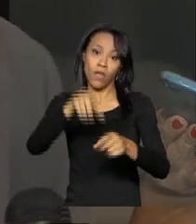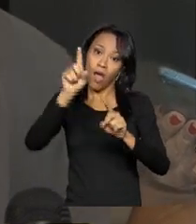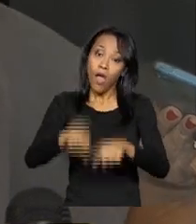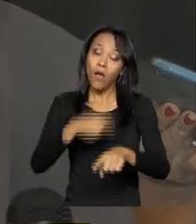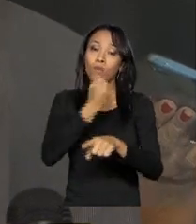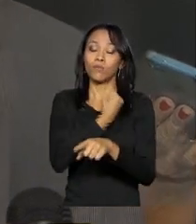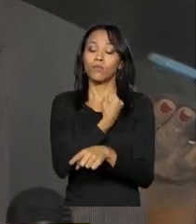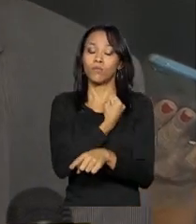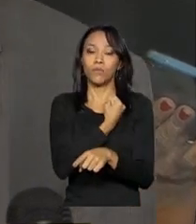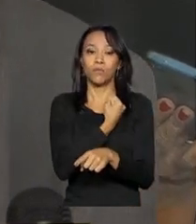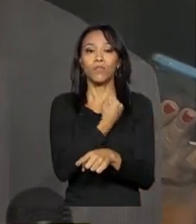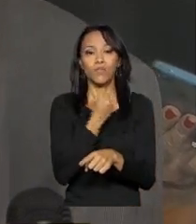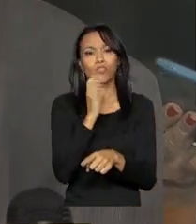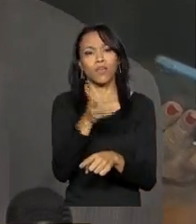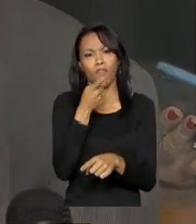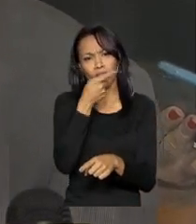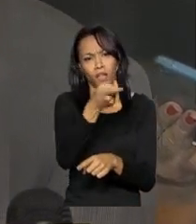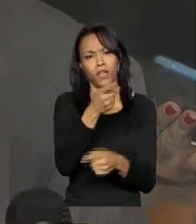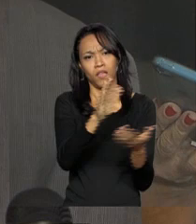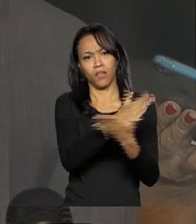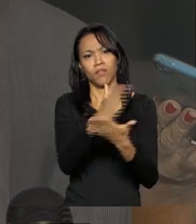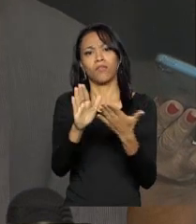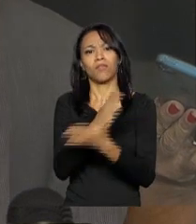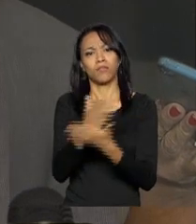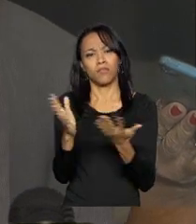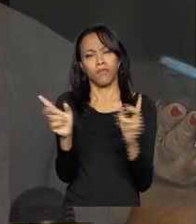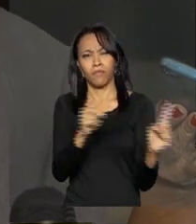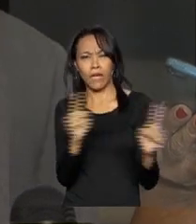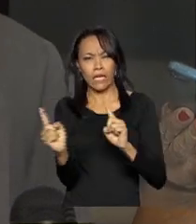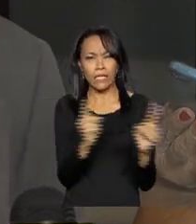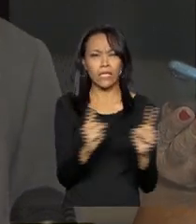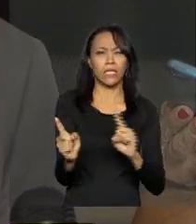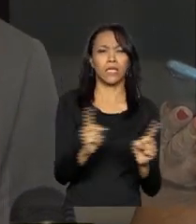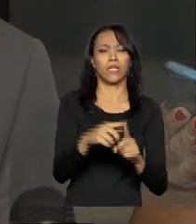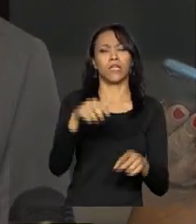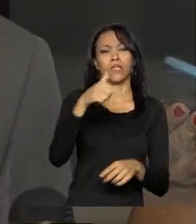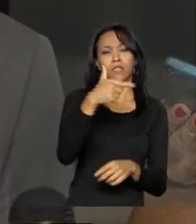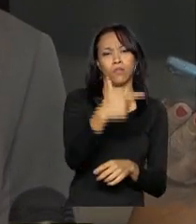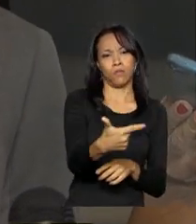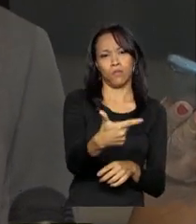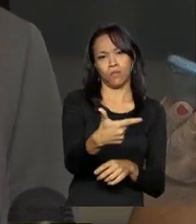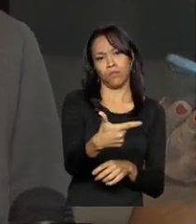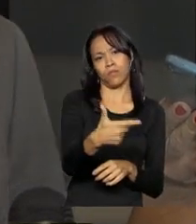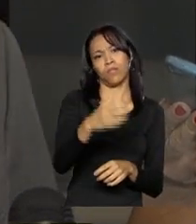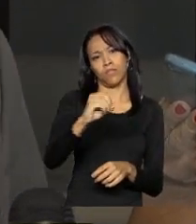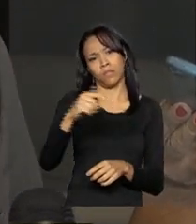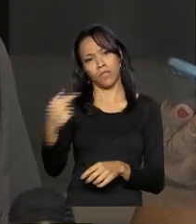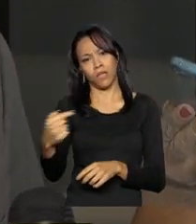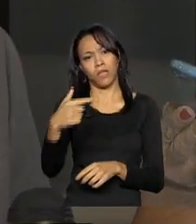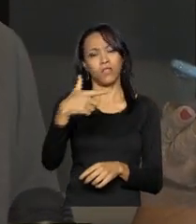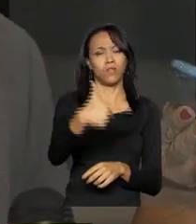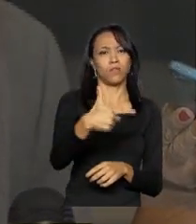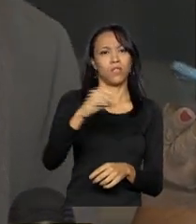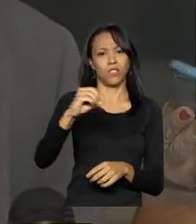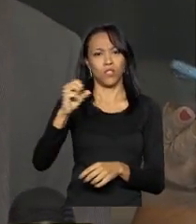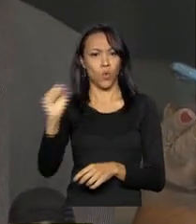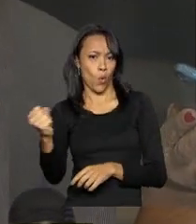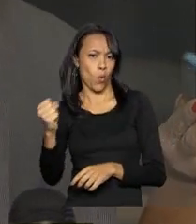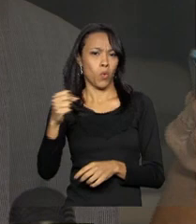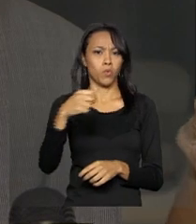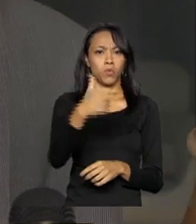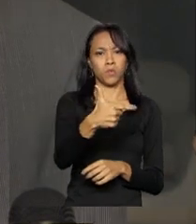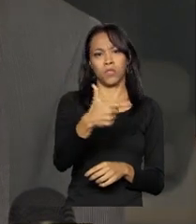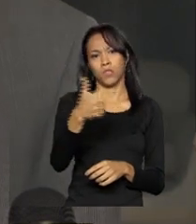falado em alguns momentos, que a nossa conta varia entre 207, 208, 212,